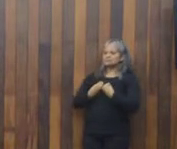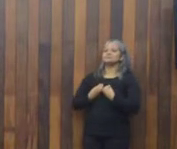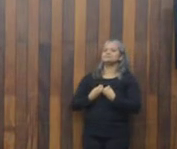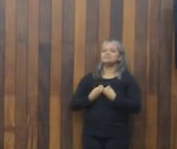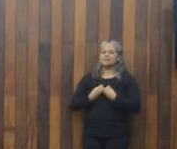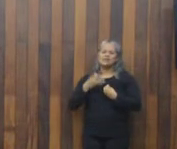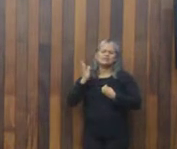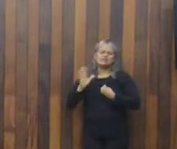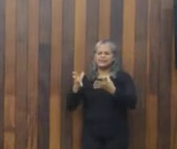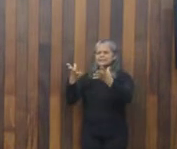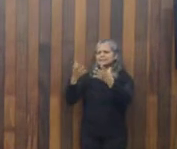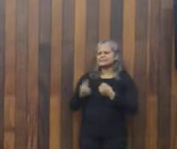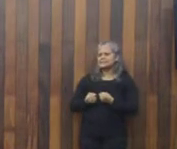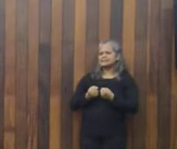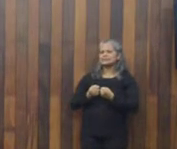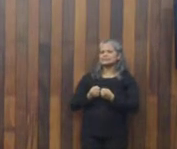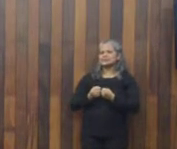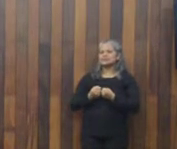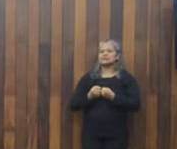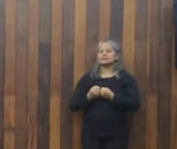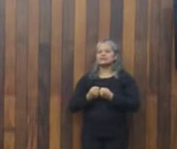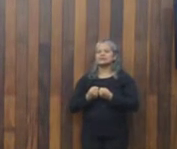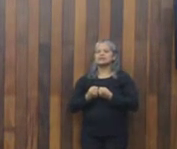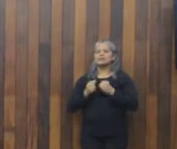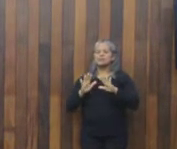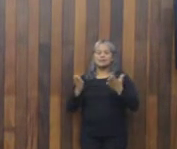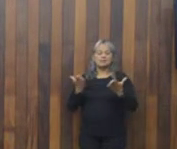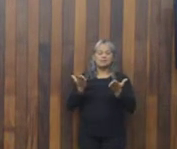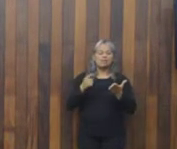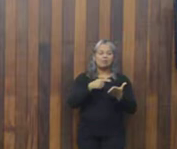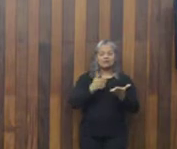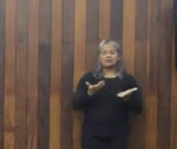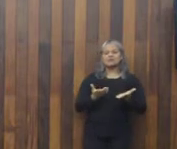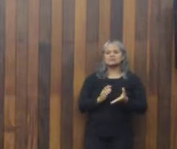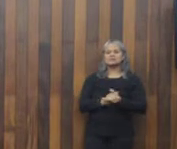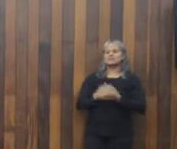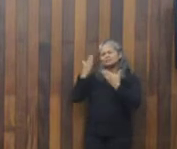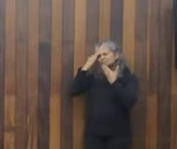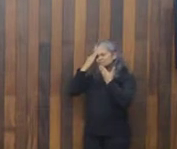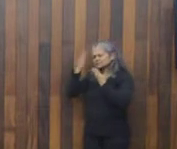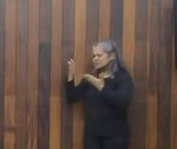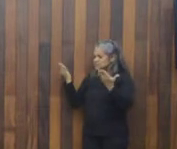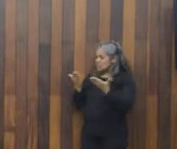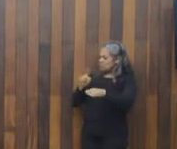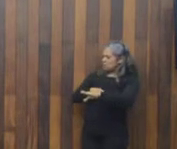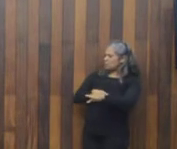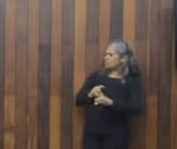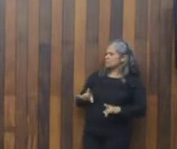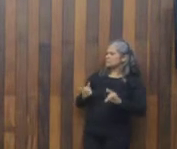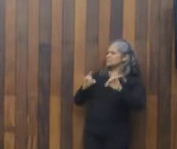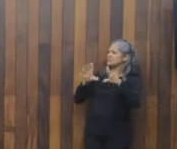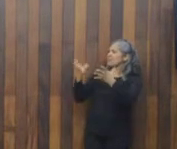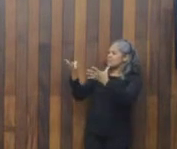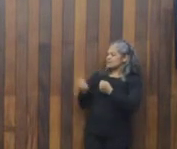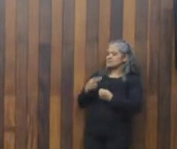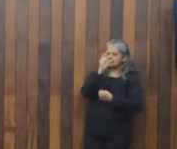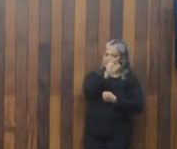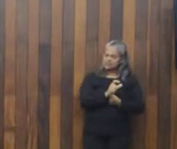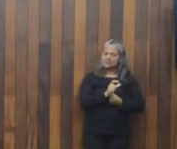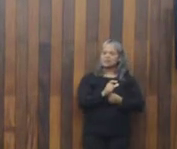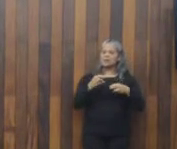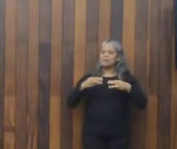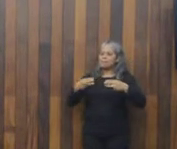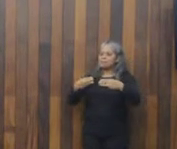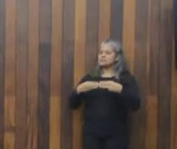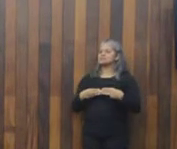sei que não recebi por não ter sido liberada há um tempo, mas agradeço agora, nesse momento, por receber essa, que para